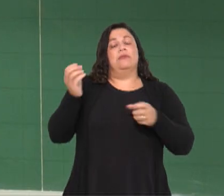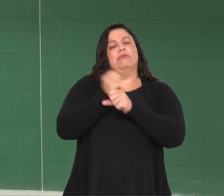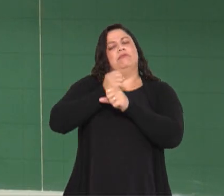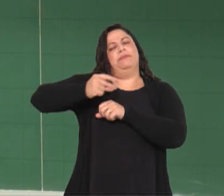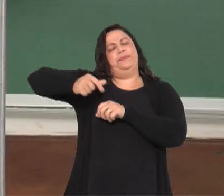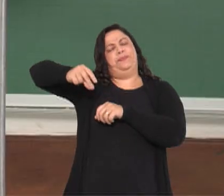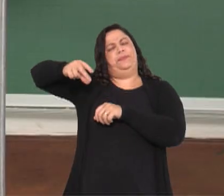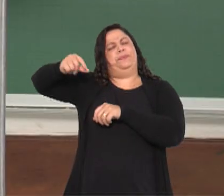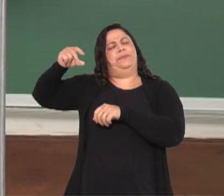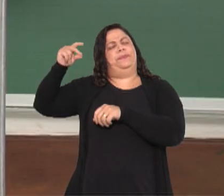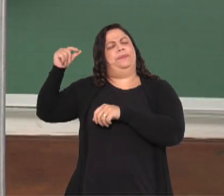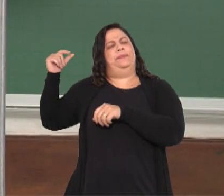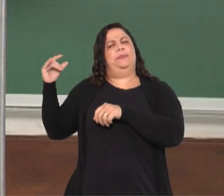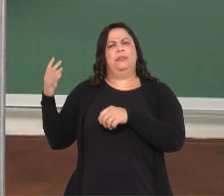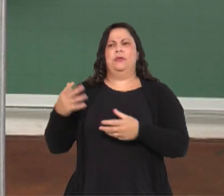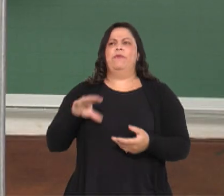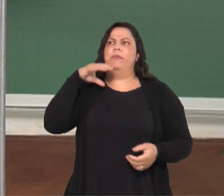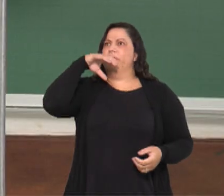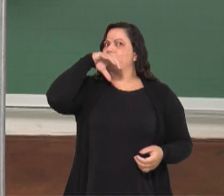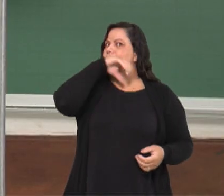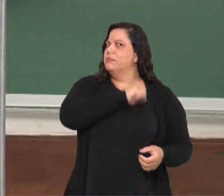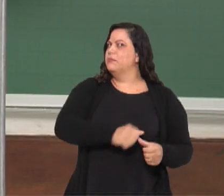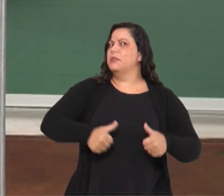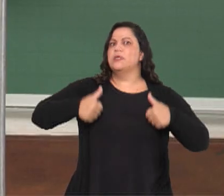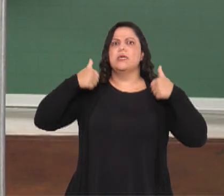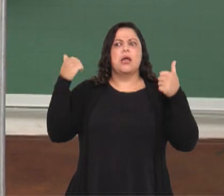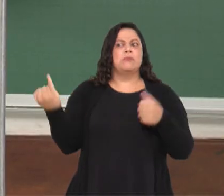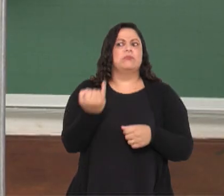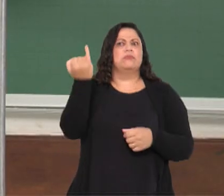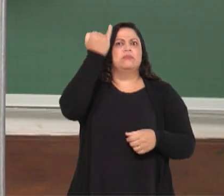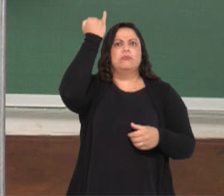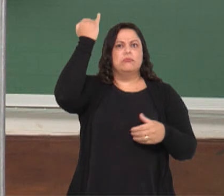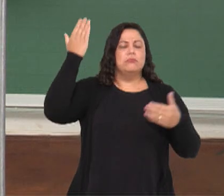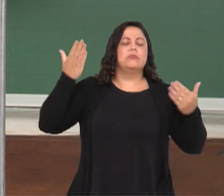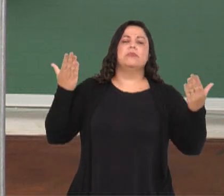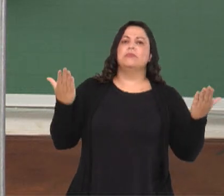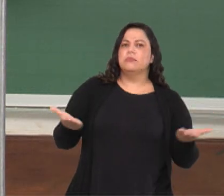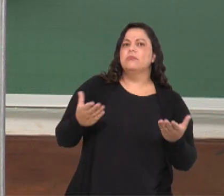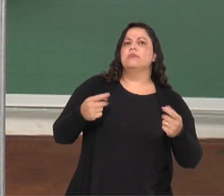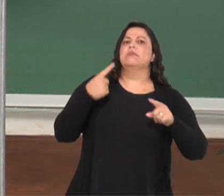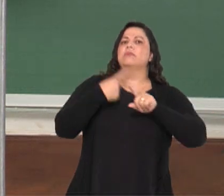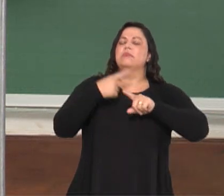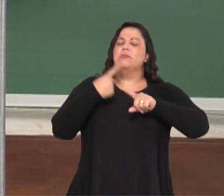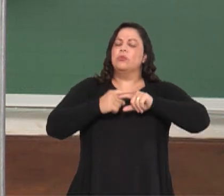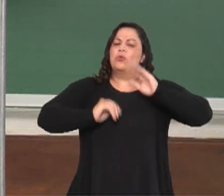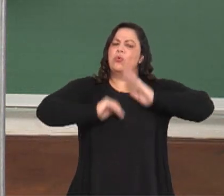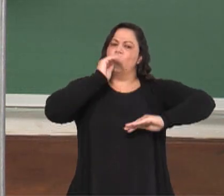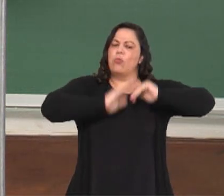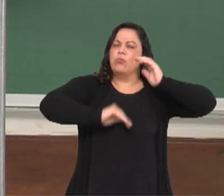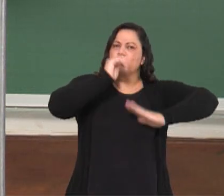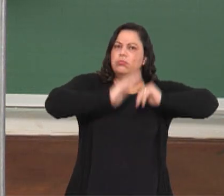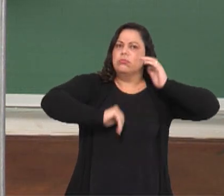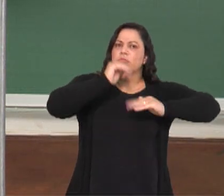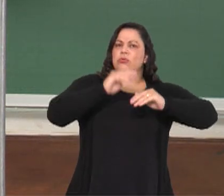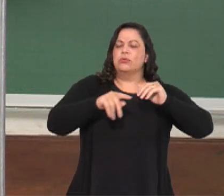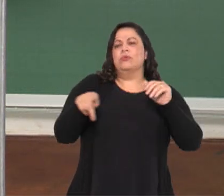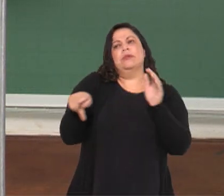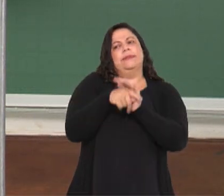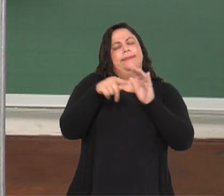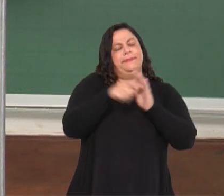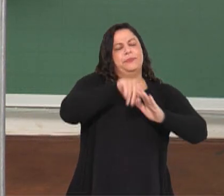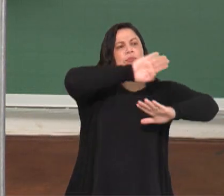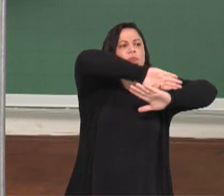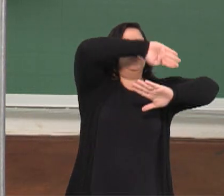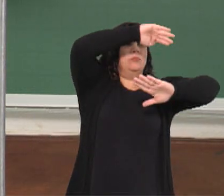uma obra, assim, monumental. E se você pensar que ela foi construída pela Serra do Mar ali, né? Então, tinha toda a